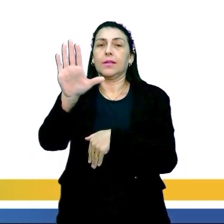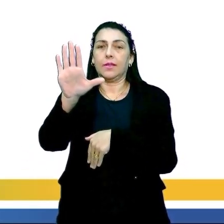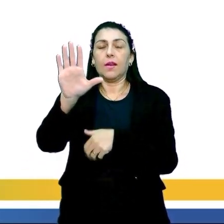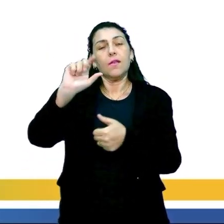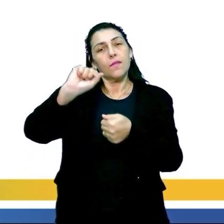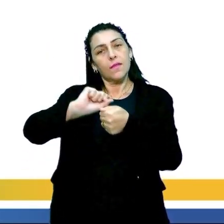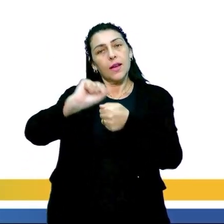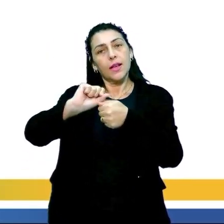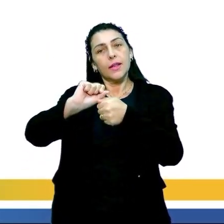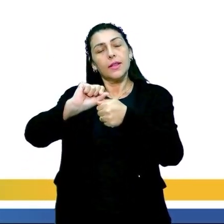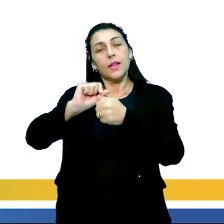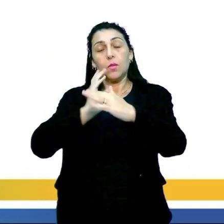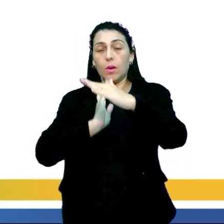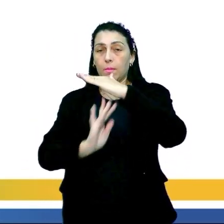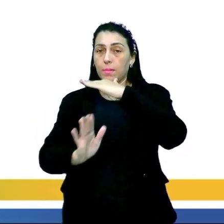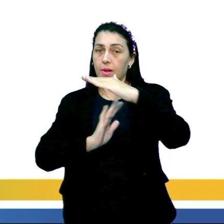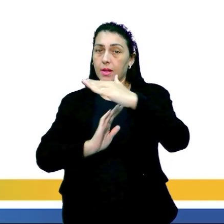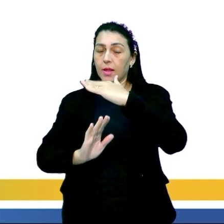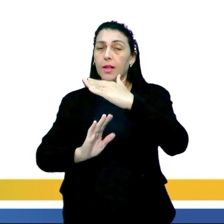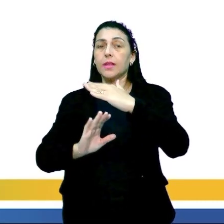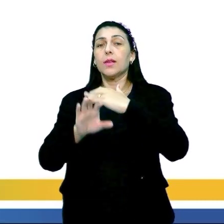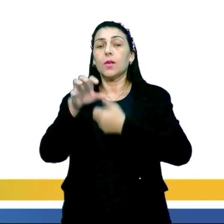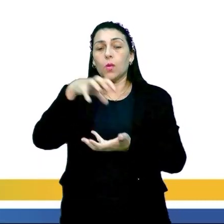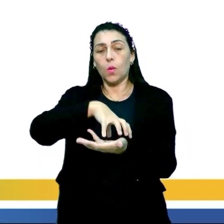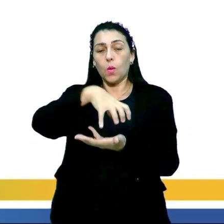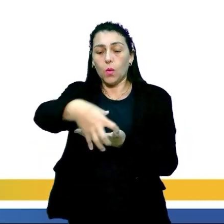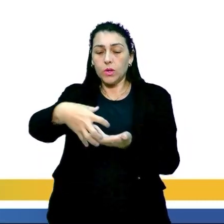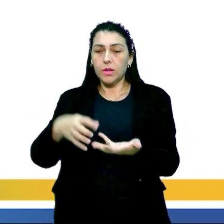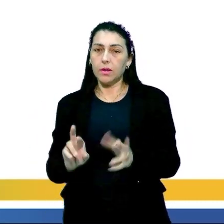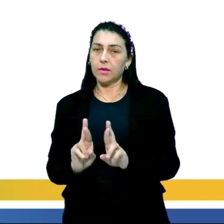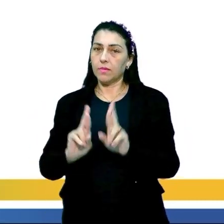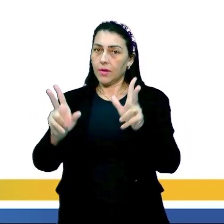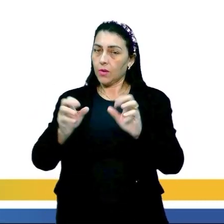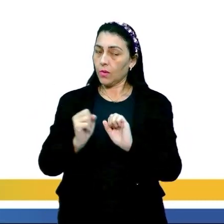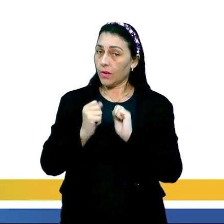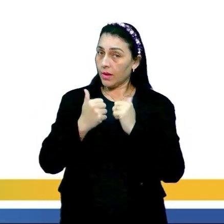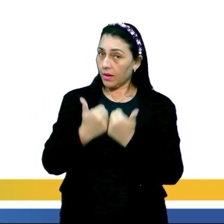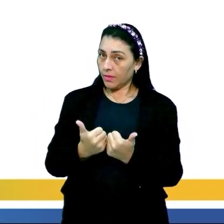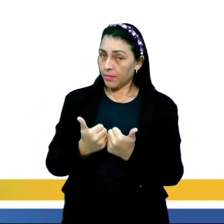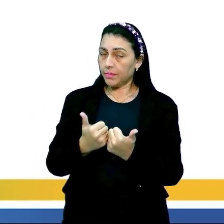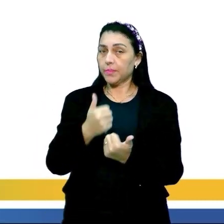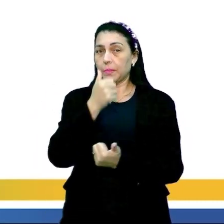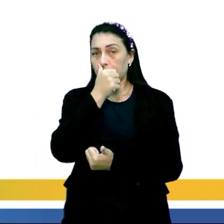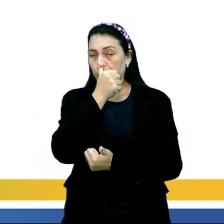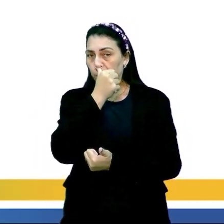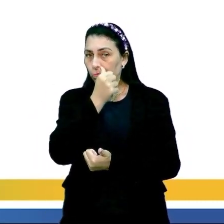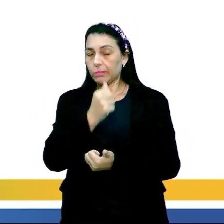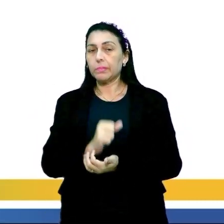estou fazendo uma migração entre continentes diferentes. Tudo bem, minha gente?